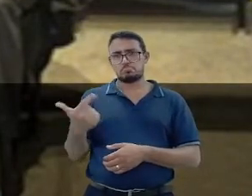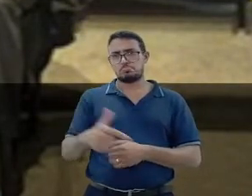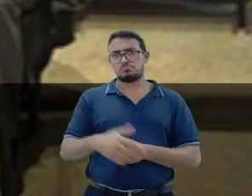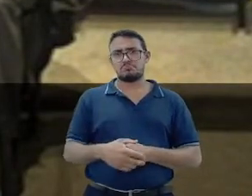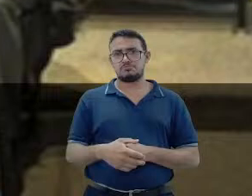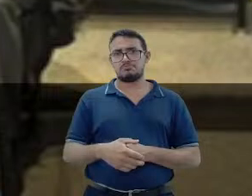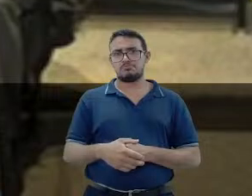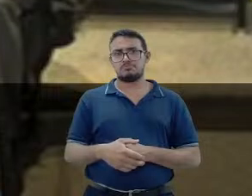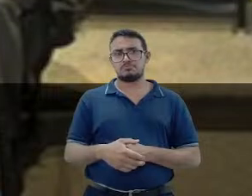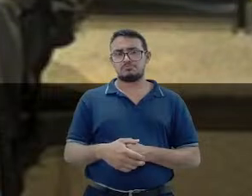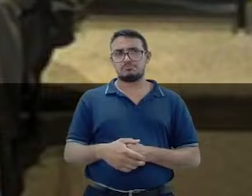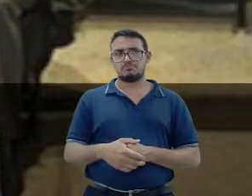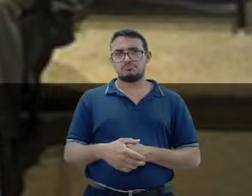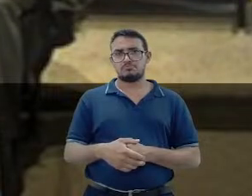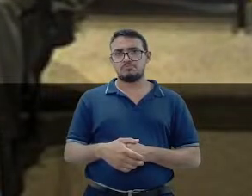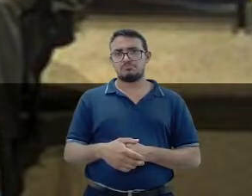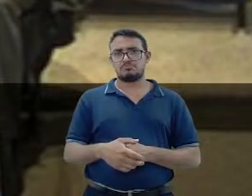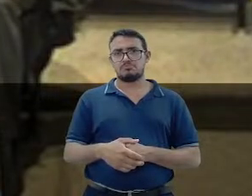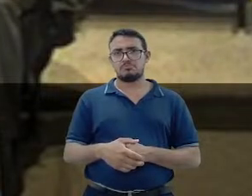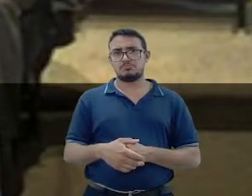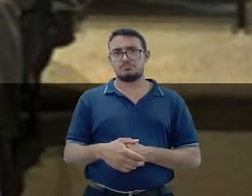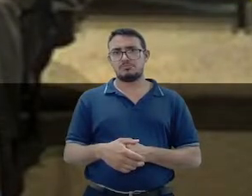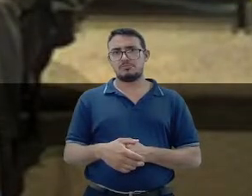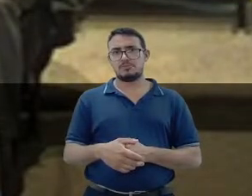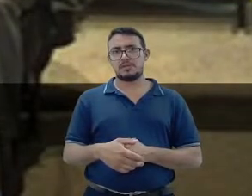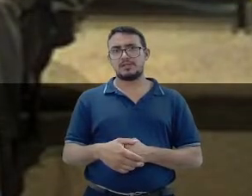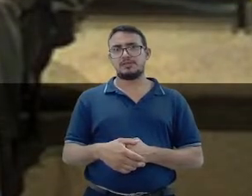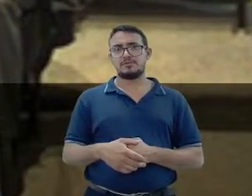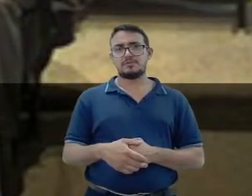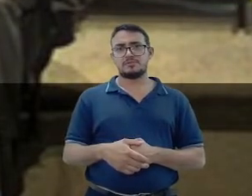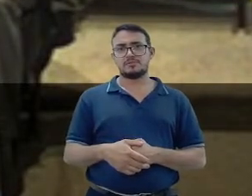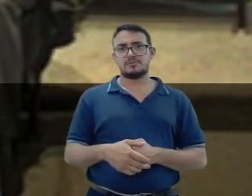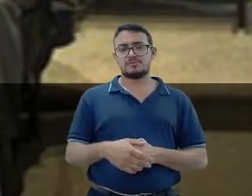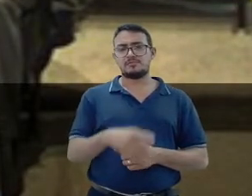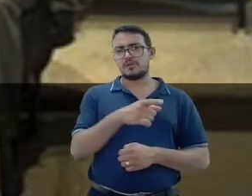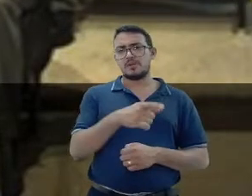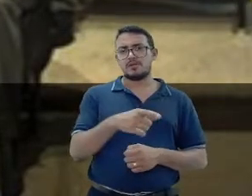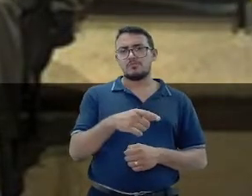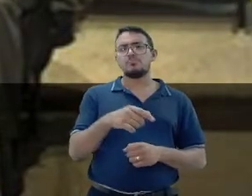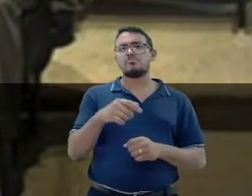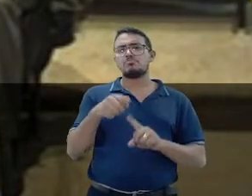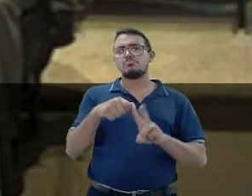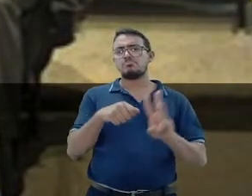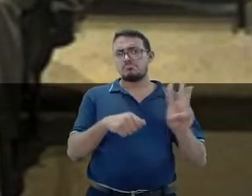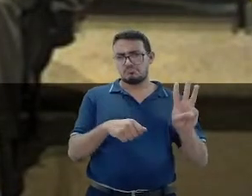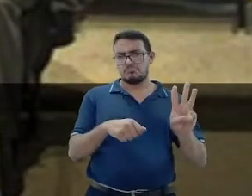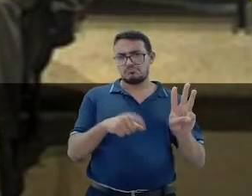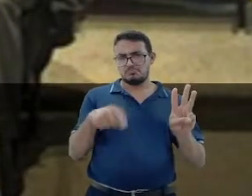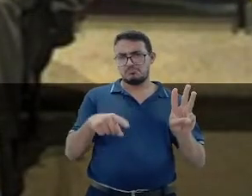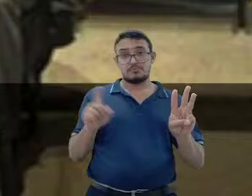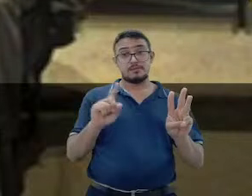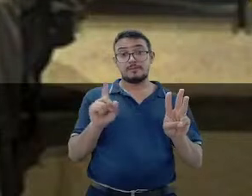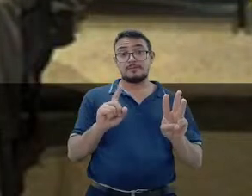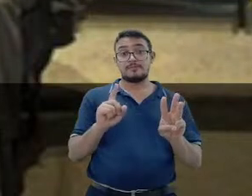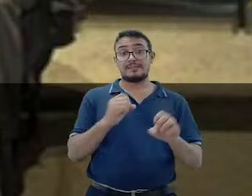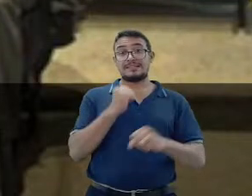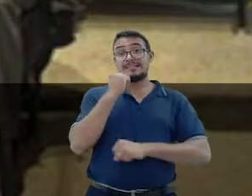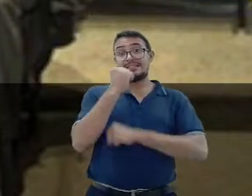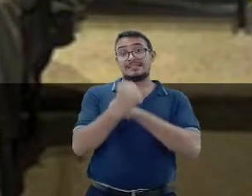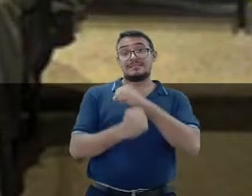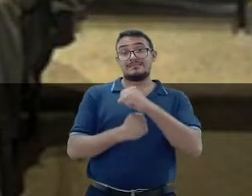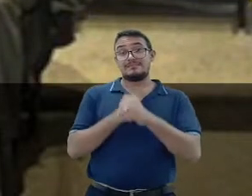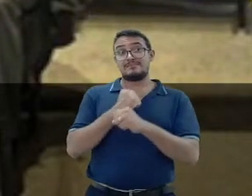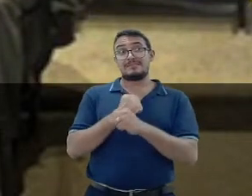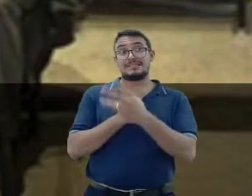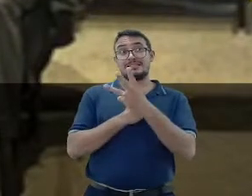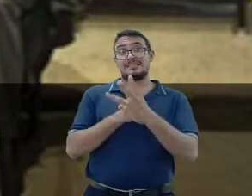quis, excelência? Nós estamos falando aqui de um limbo de 3 meses. Nós estamos falando de um limbo de 3 anos e meio.